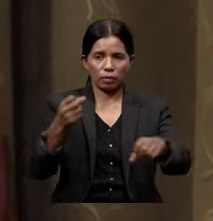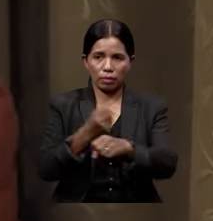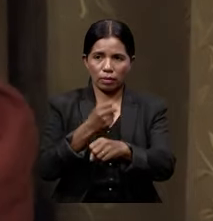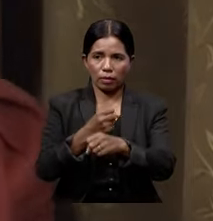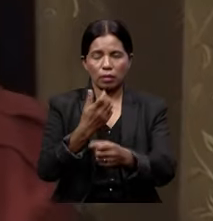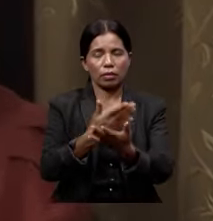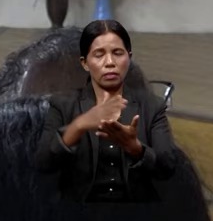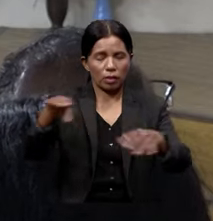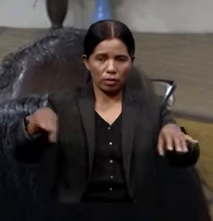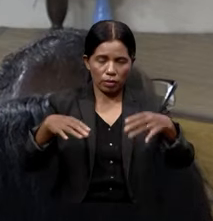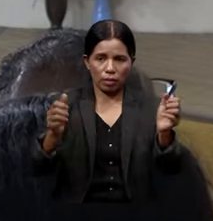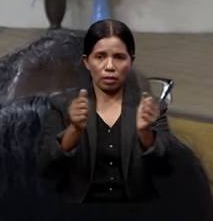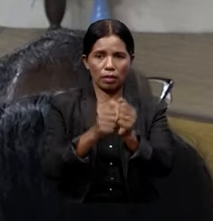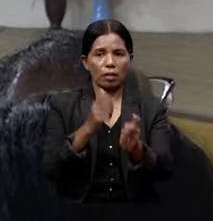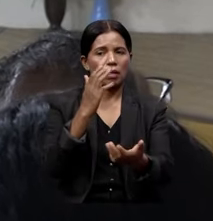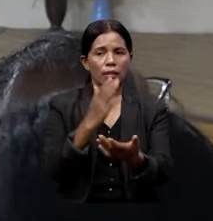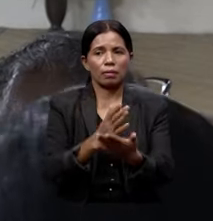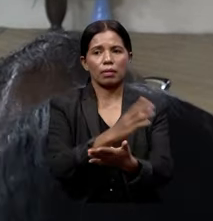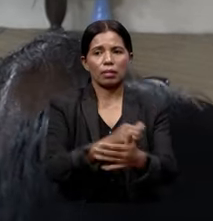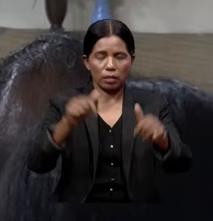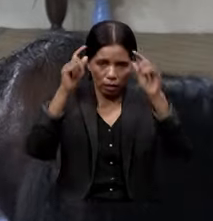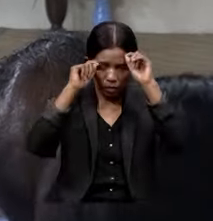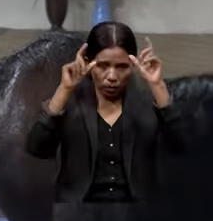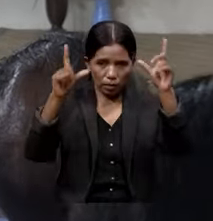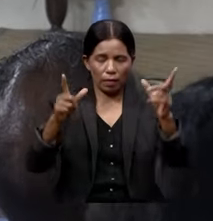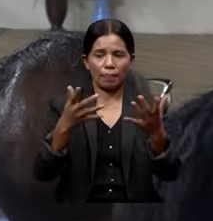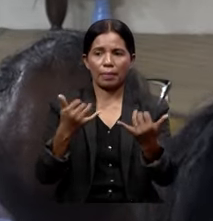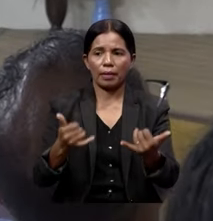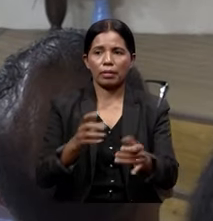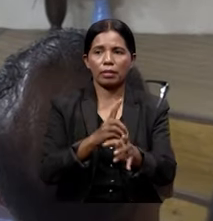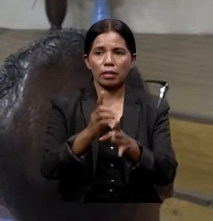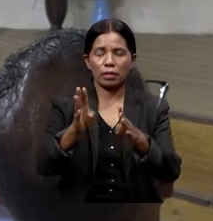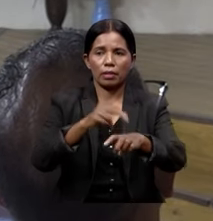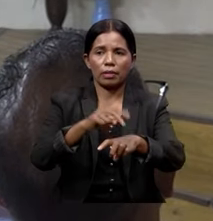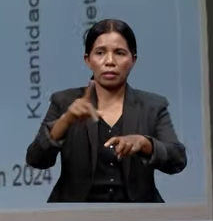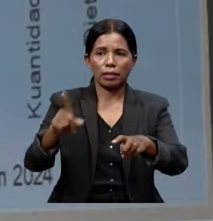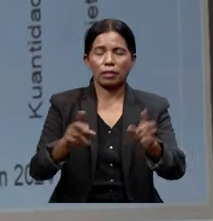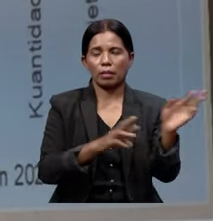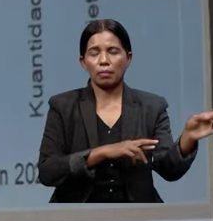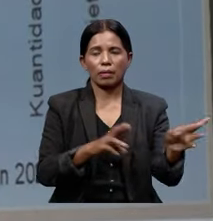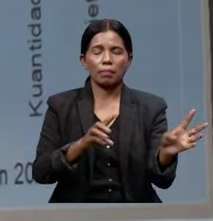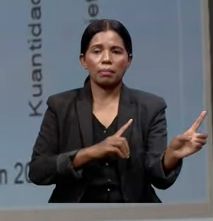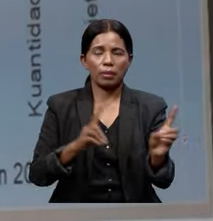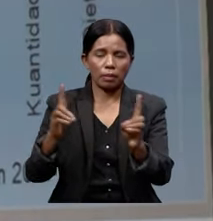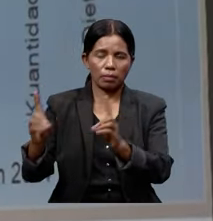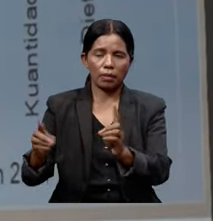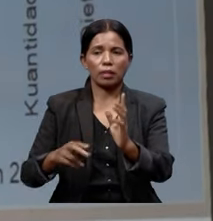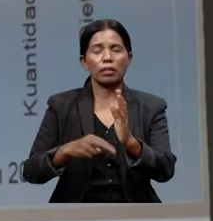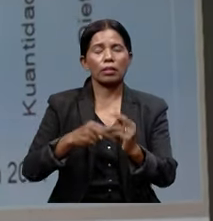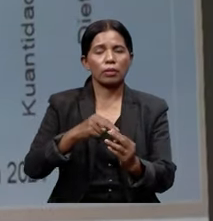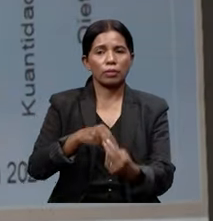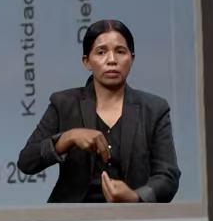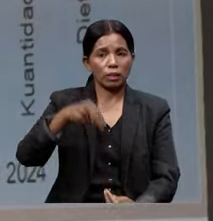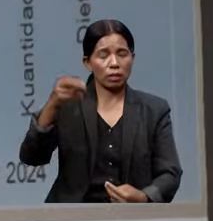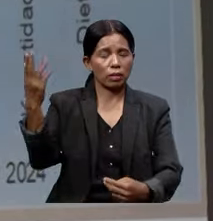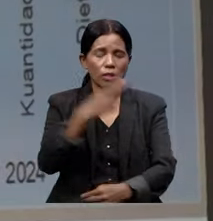melhora serviço a tu combate má nutrição ni Timor-Leste no dada une direção nacional mos implementa padrão nutrição ni hospital